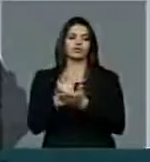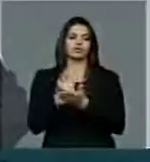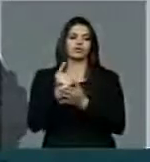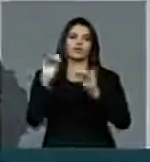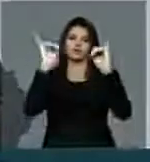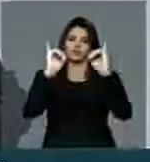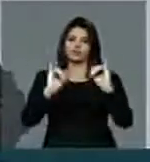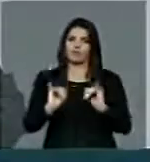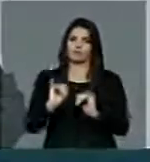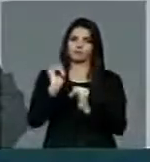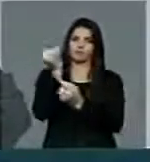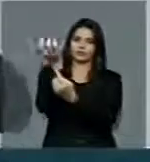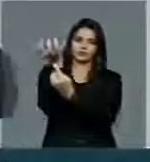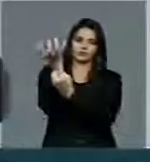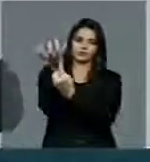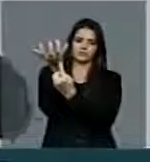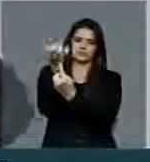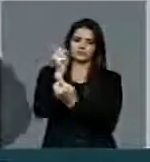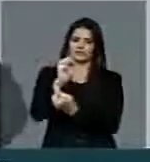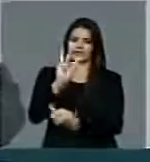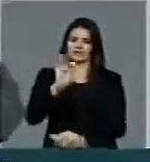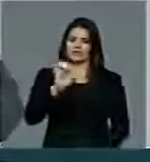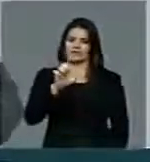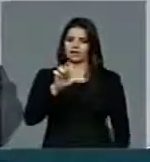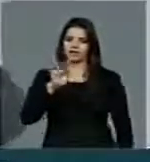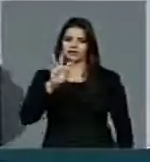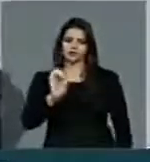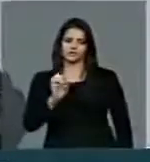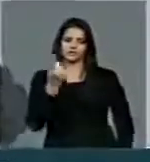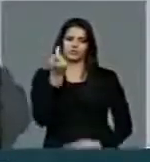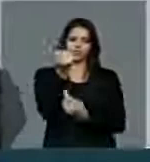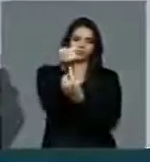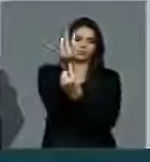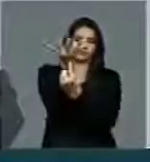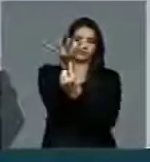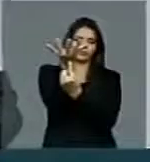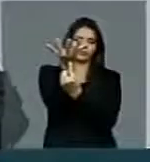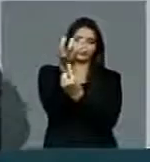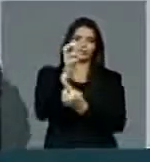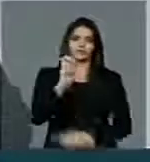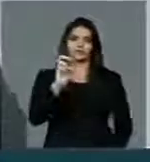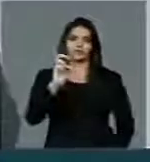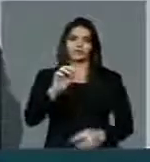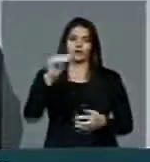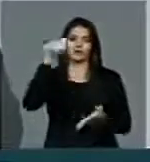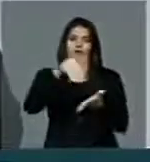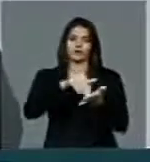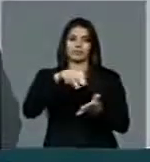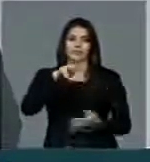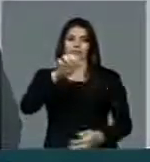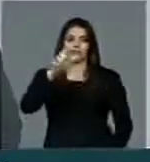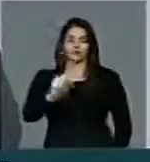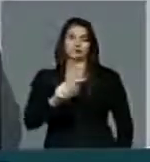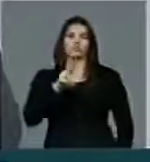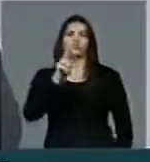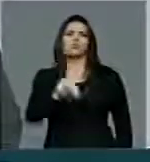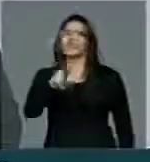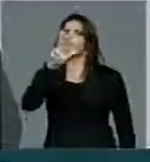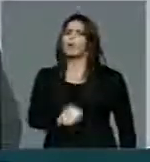satélites de todo o país, na resolução de 1 para 5 metros. Isso nunca foi feito no